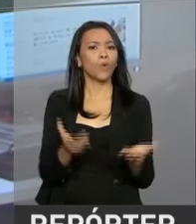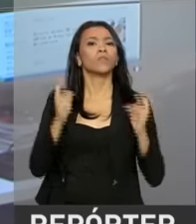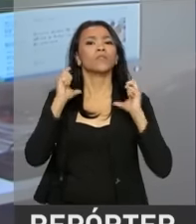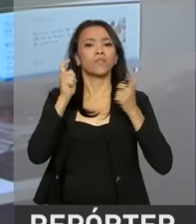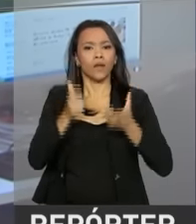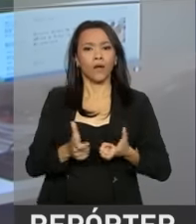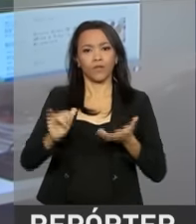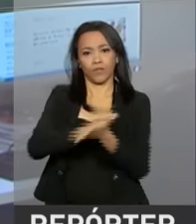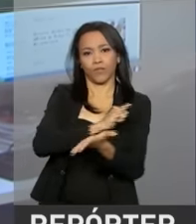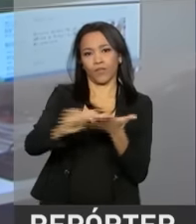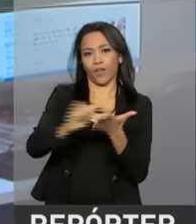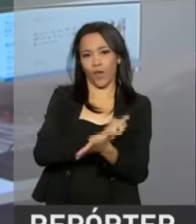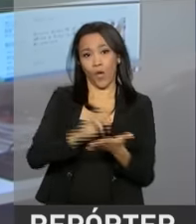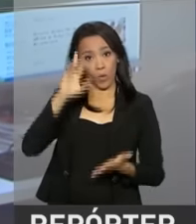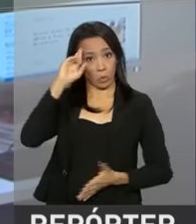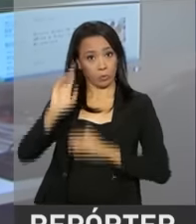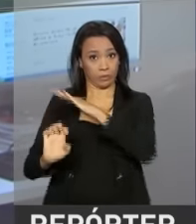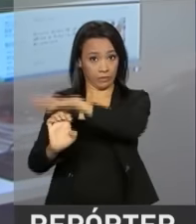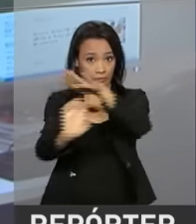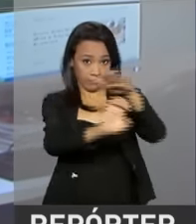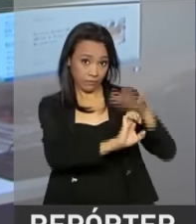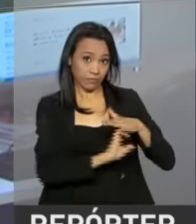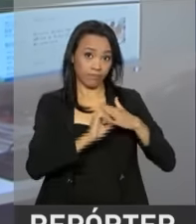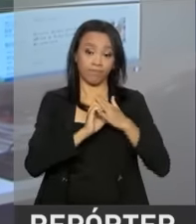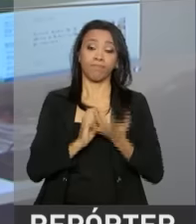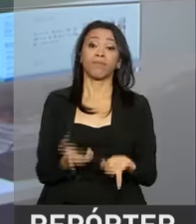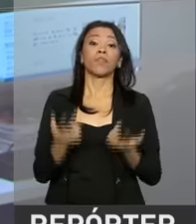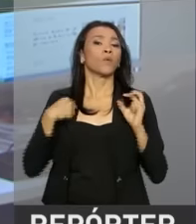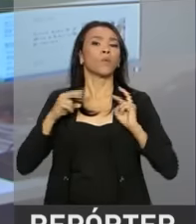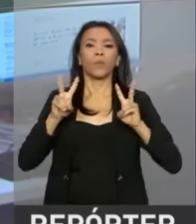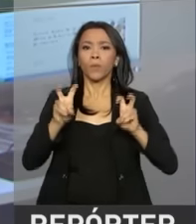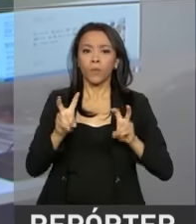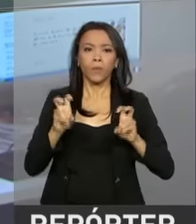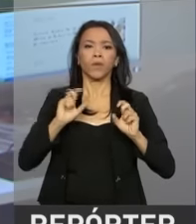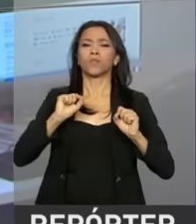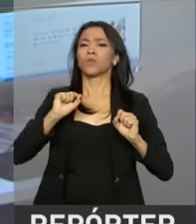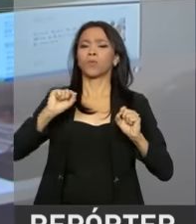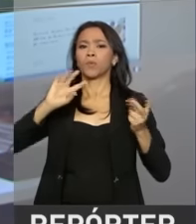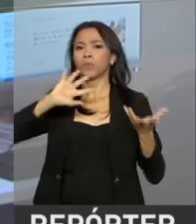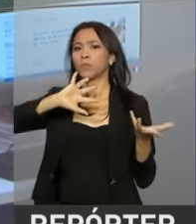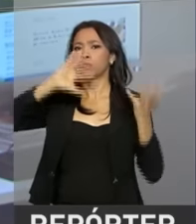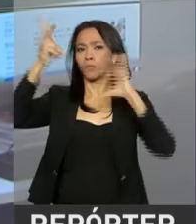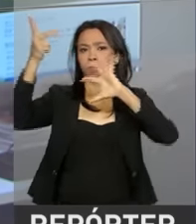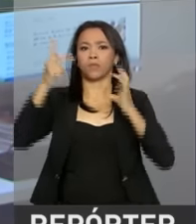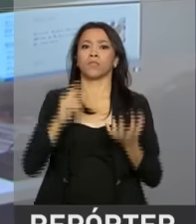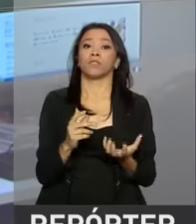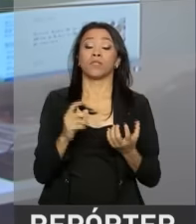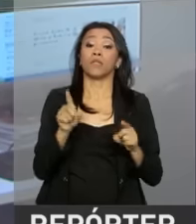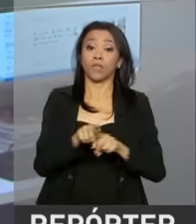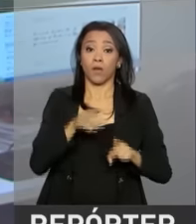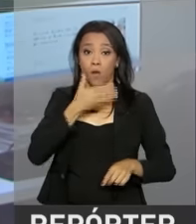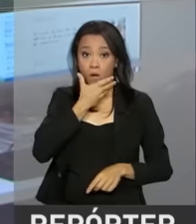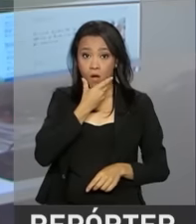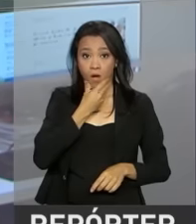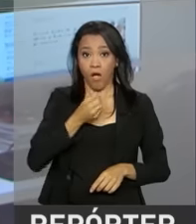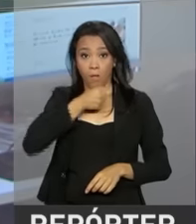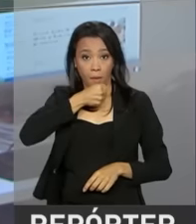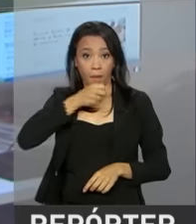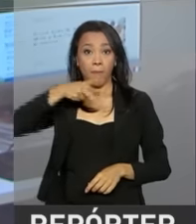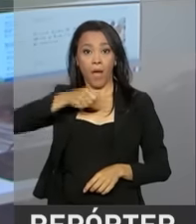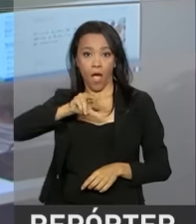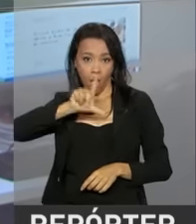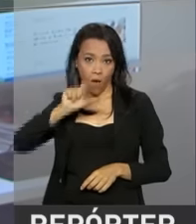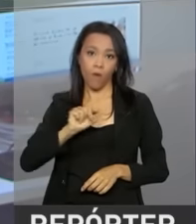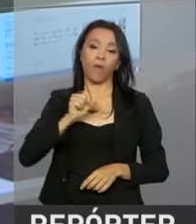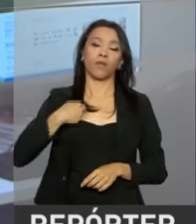com empresários e investidores. Ele também vai tratar do acordo sobre mudanças climáticas. Paulo Lassalve, que acompanha a viagem